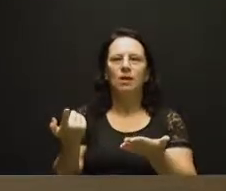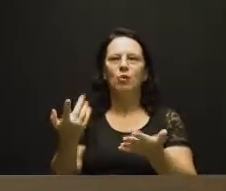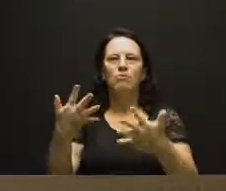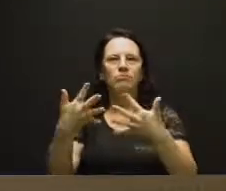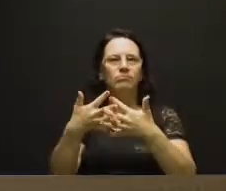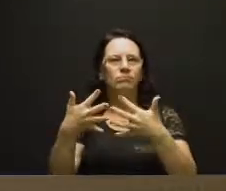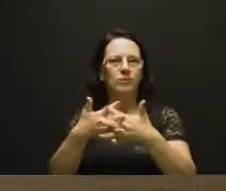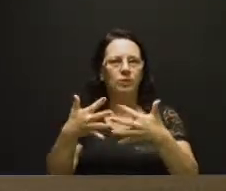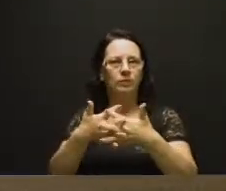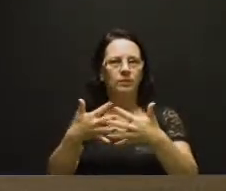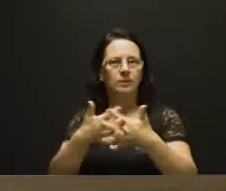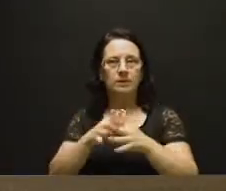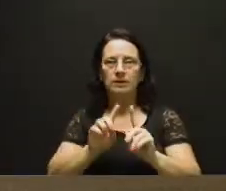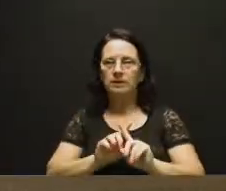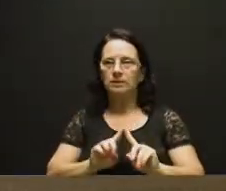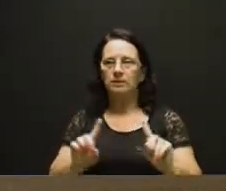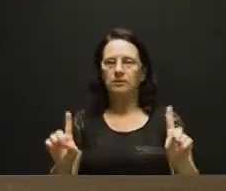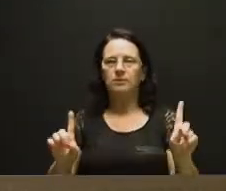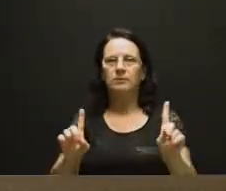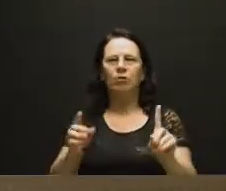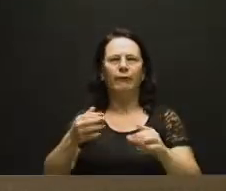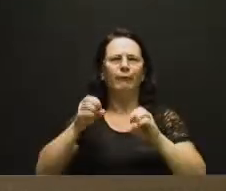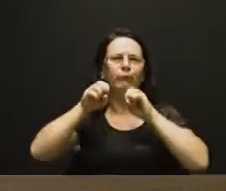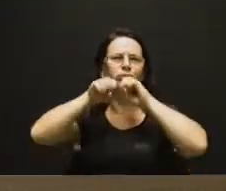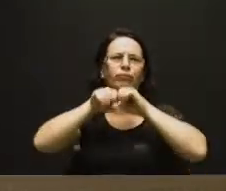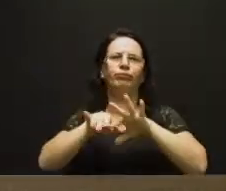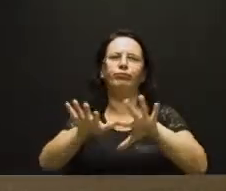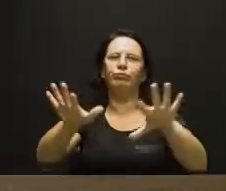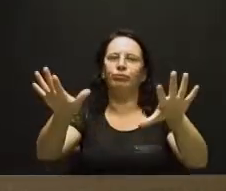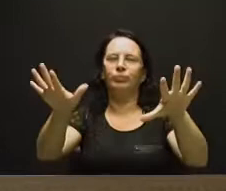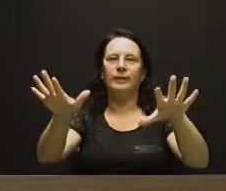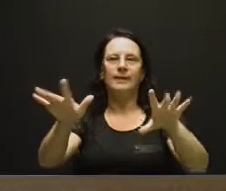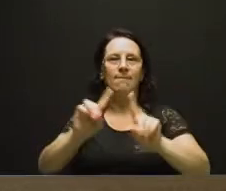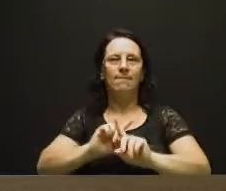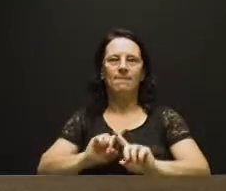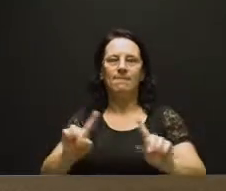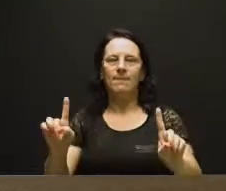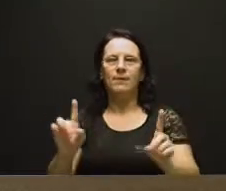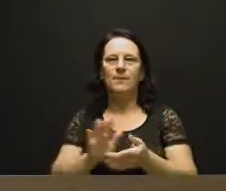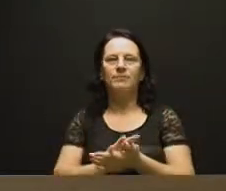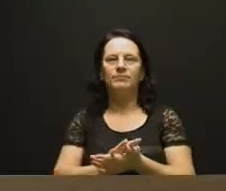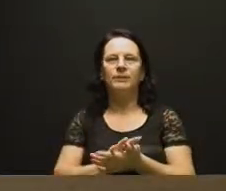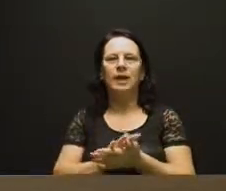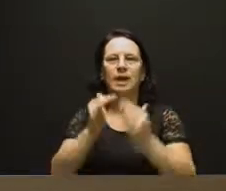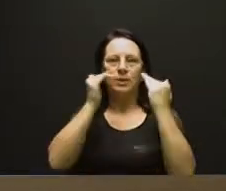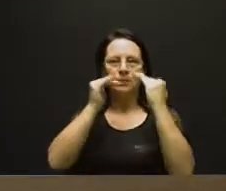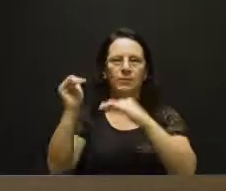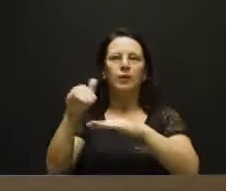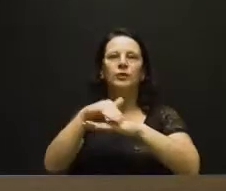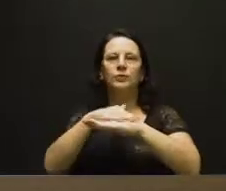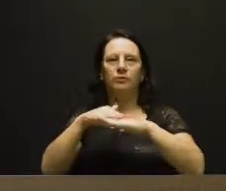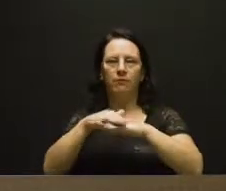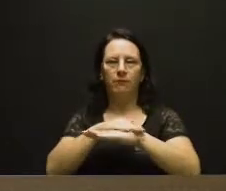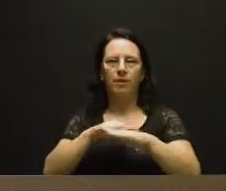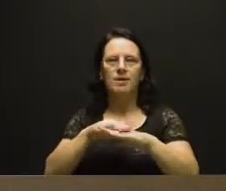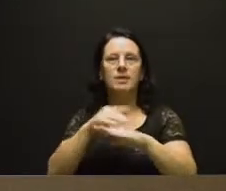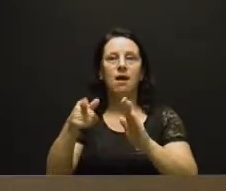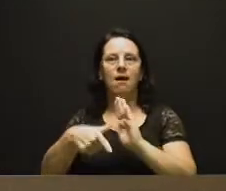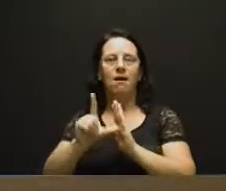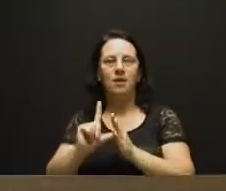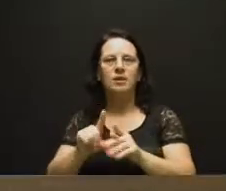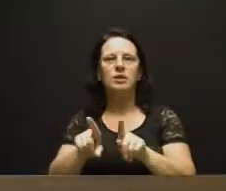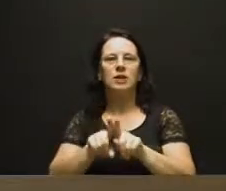discussão e isso se se alastrar né então a gente faz esse tipo de orientação ea